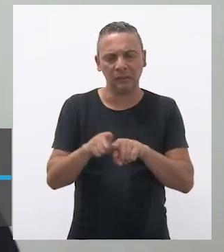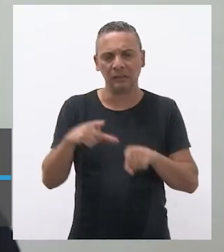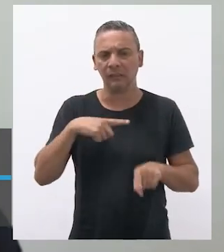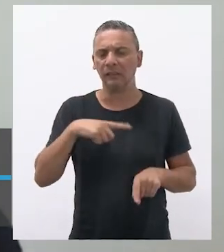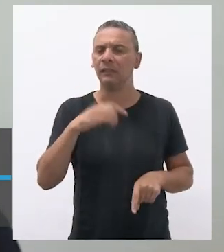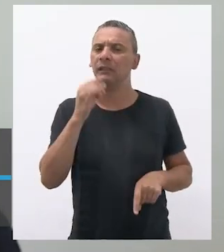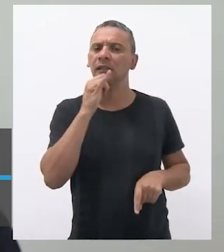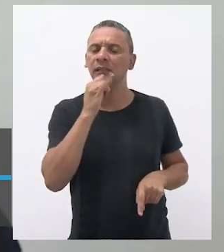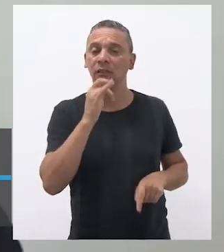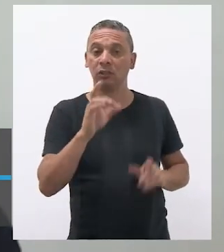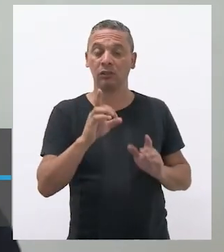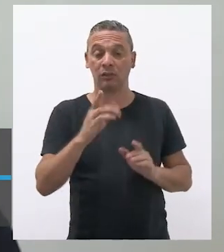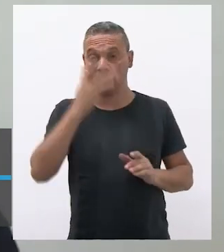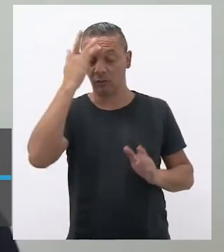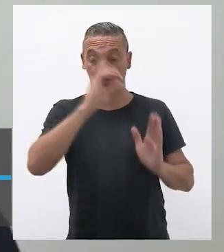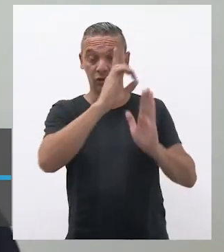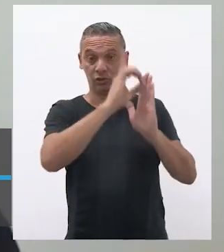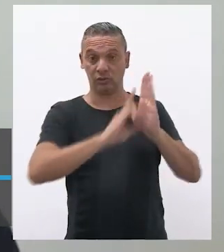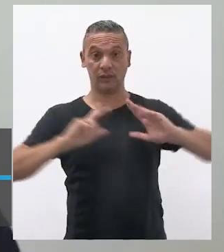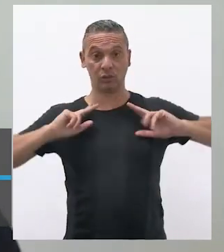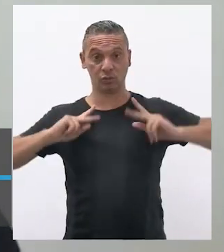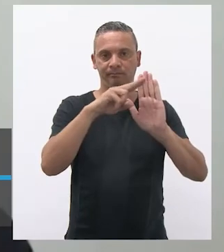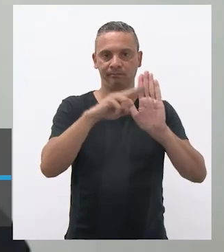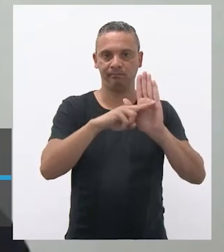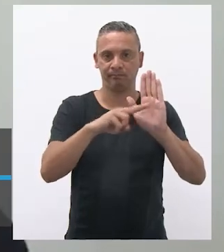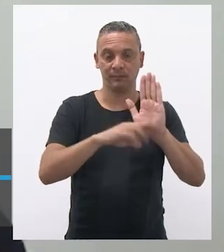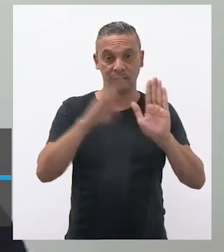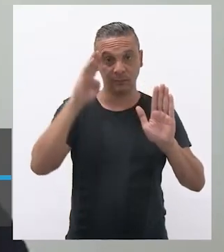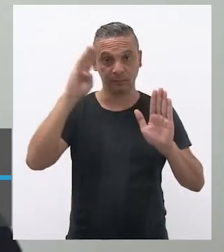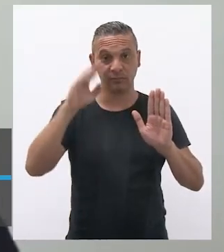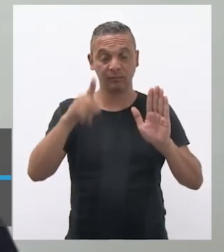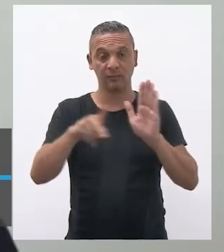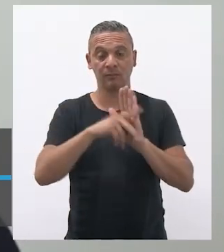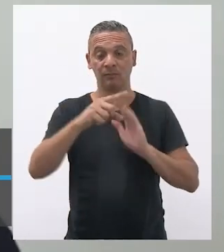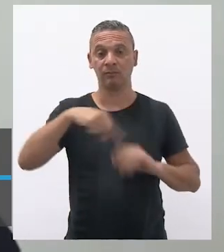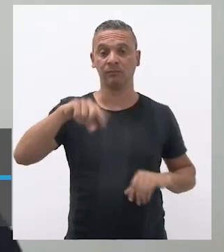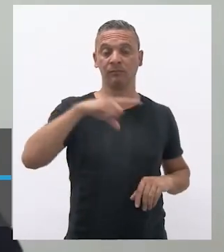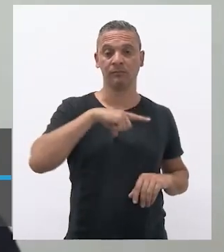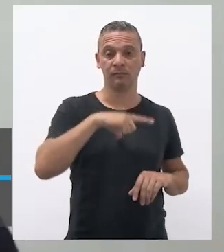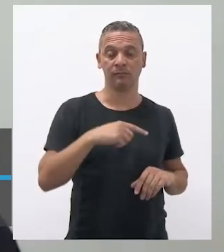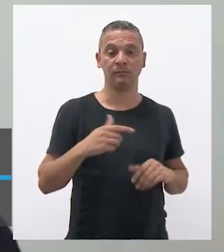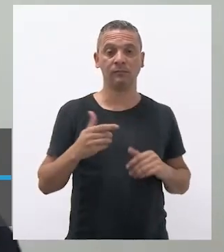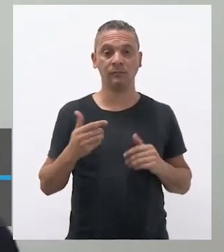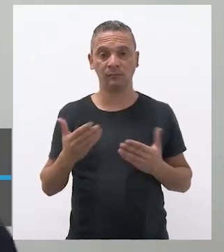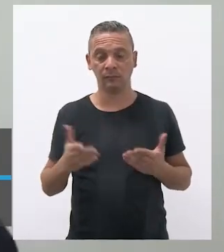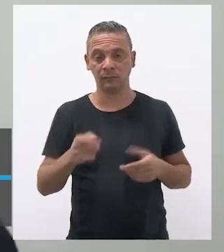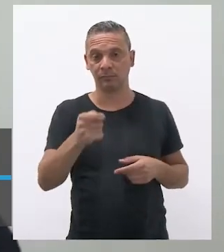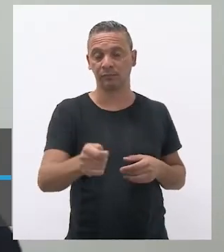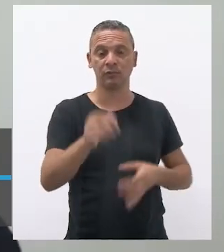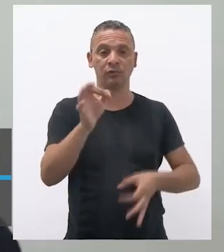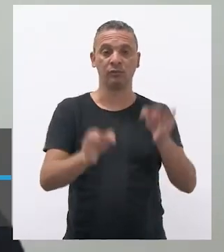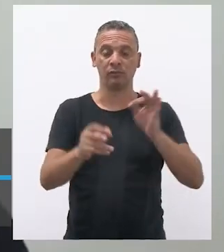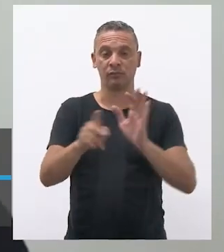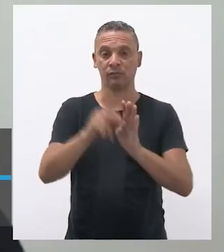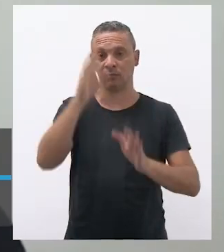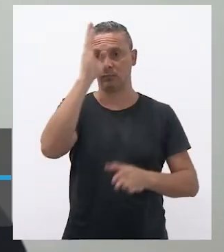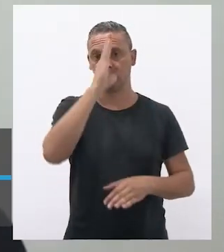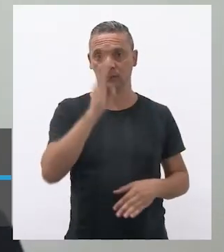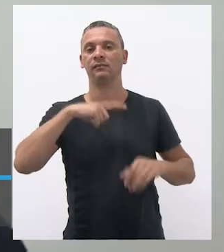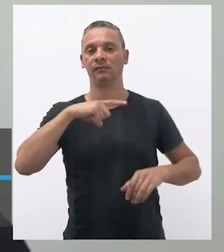Perfeito. Então vou explicar isso. É o seguinte, não é que